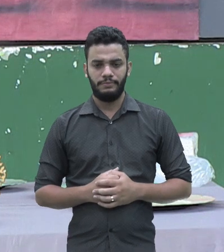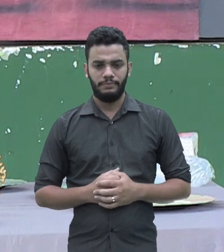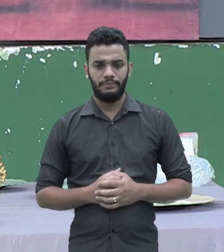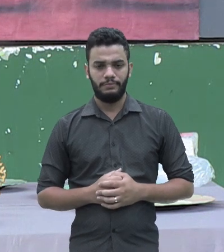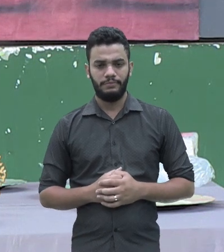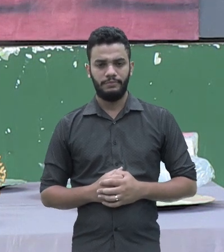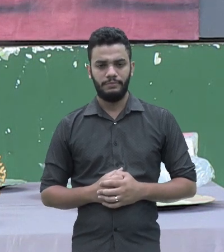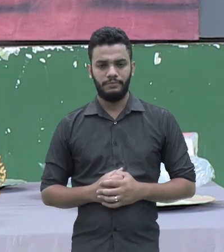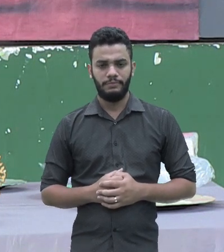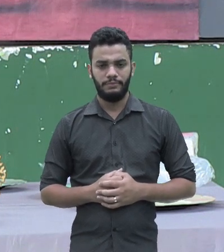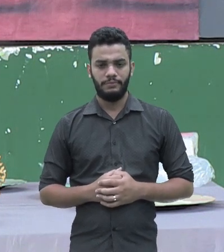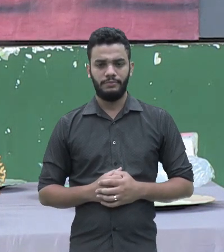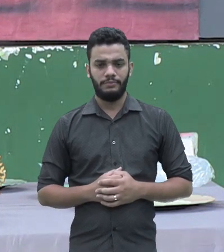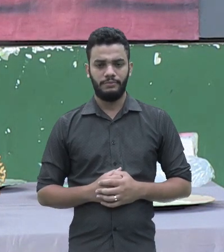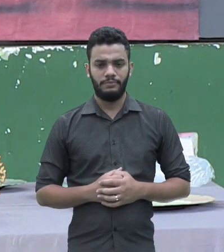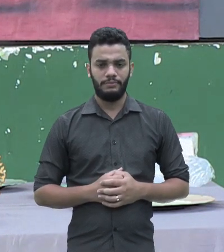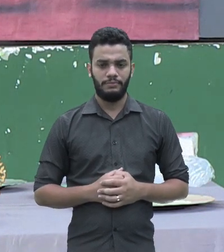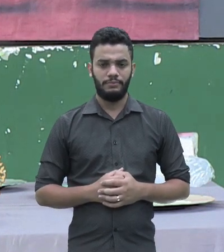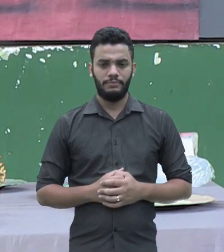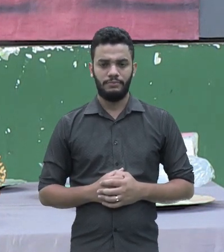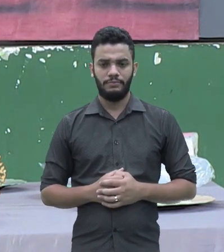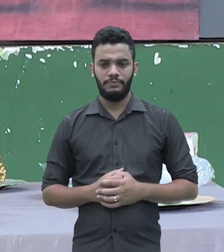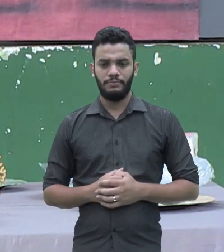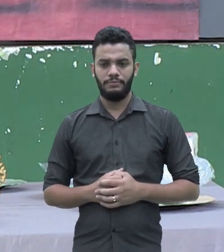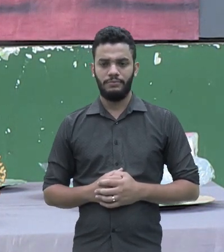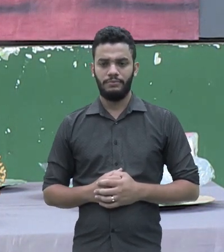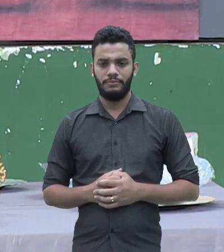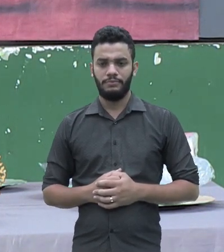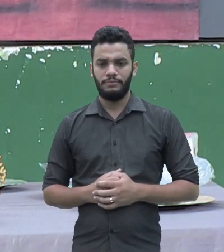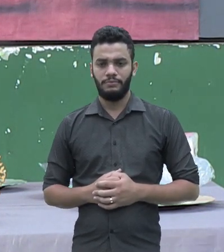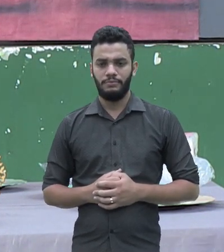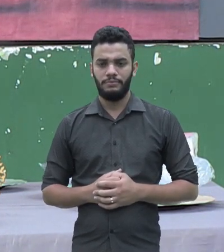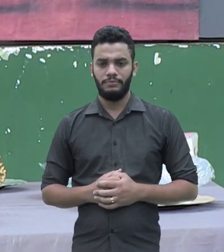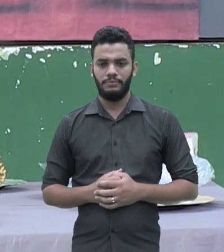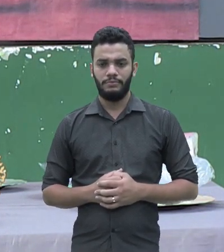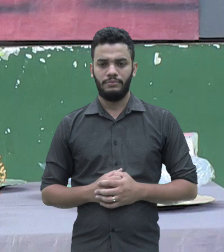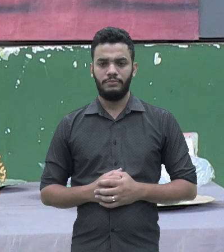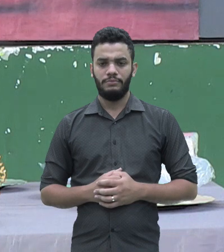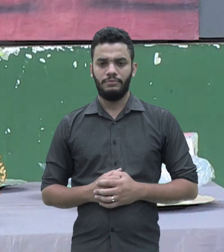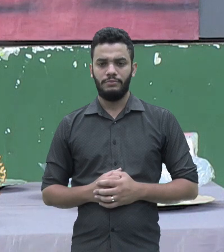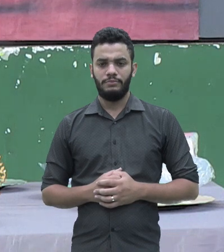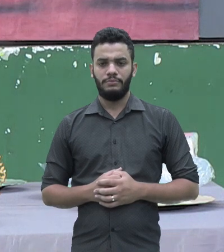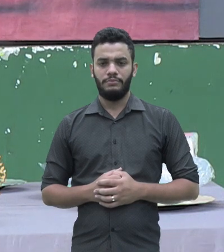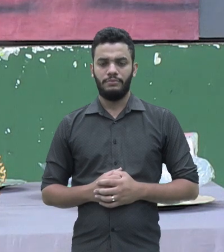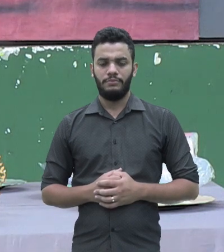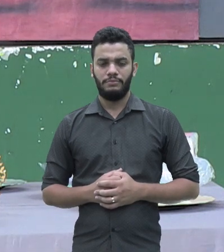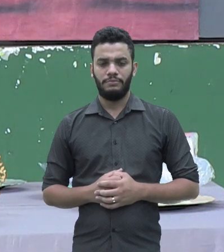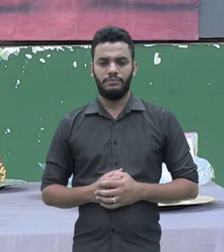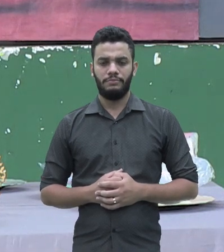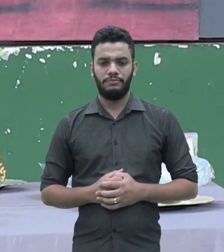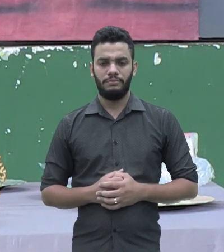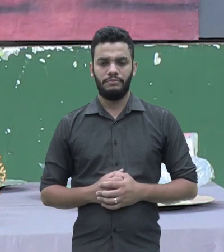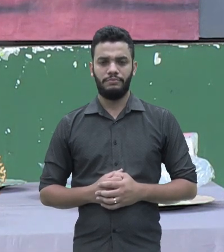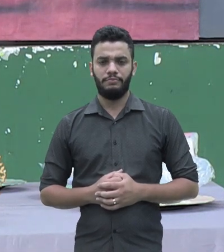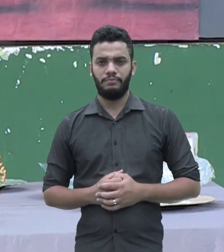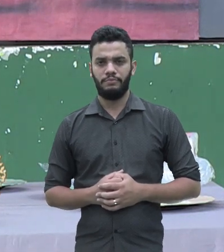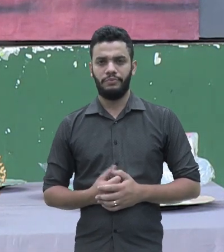What are you thankful for? I'm thankful for breath. Ok,